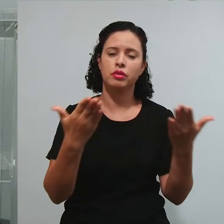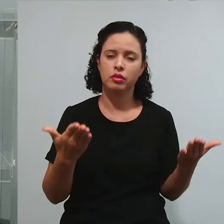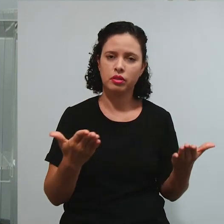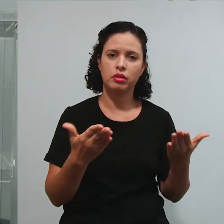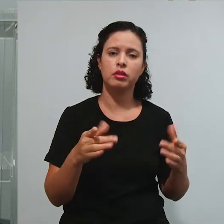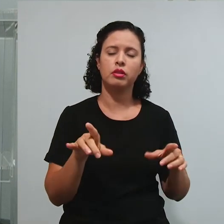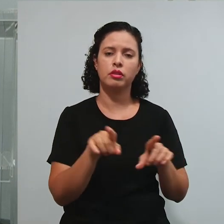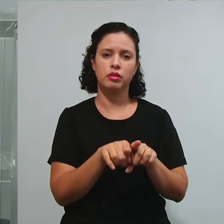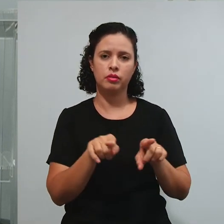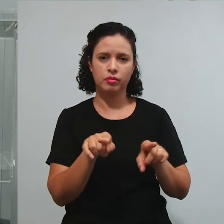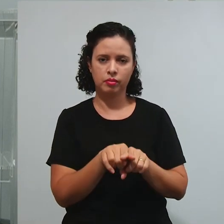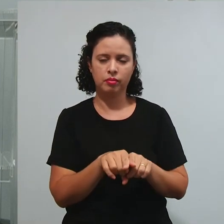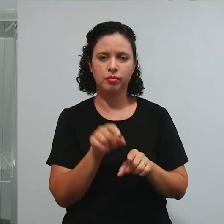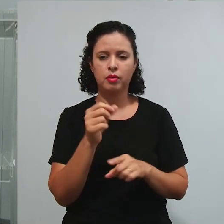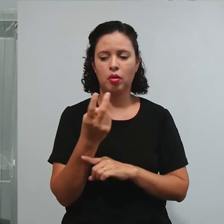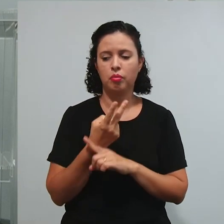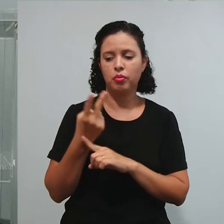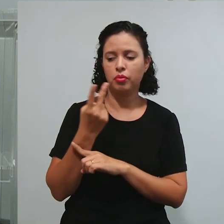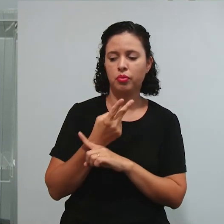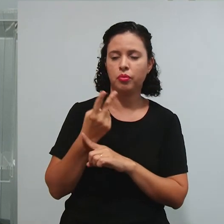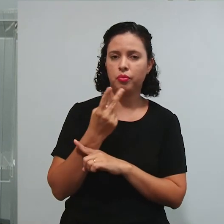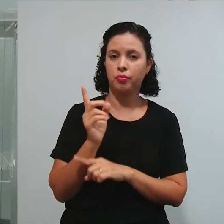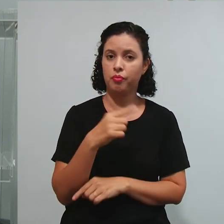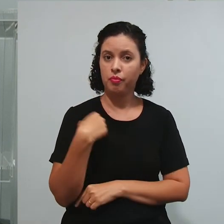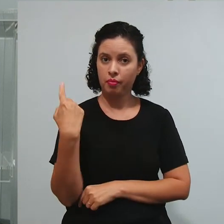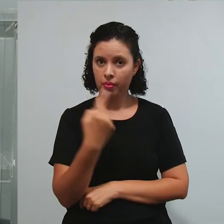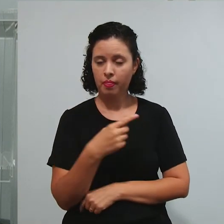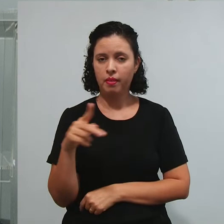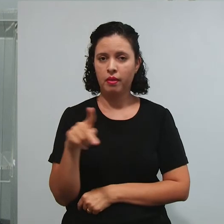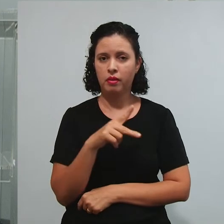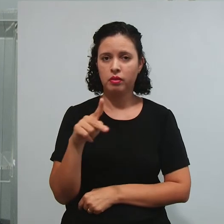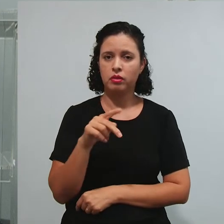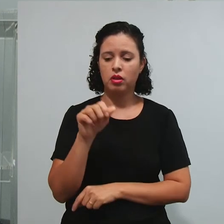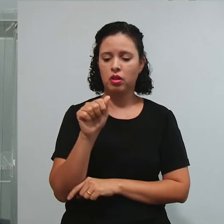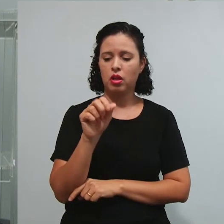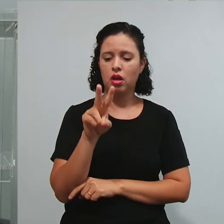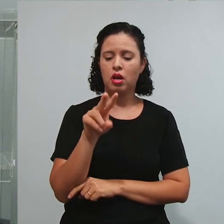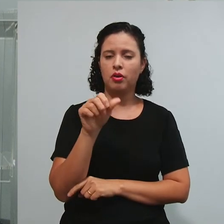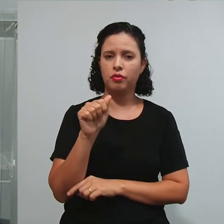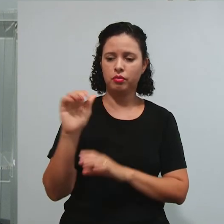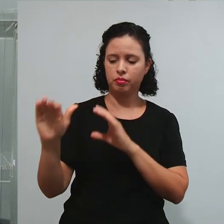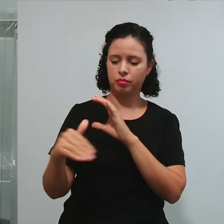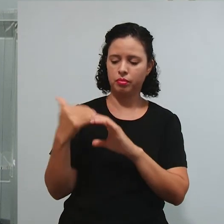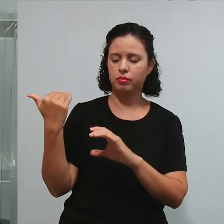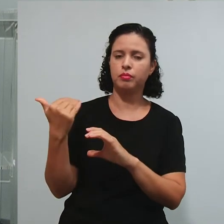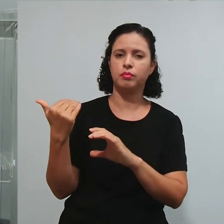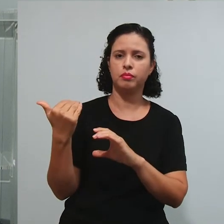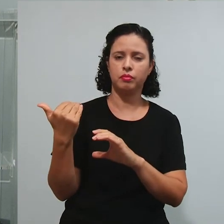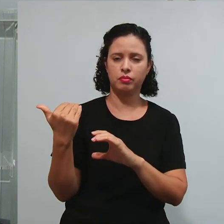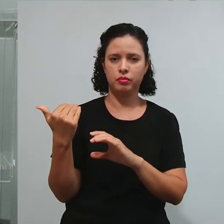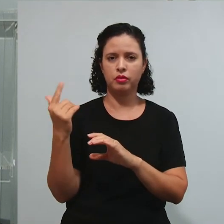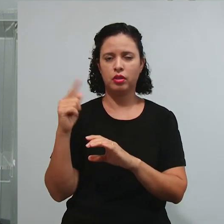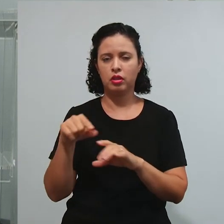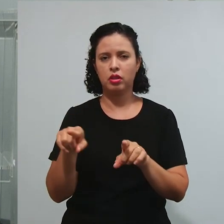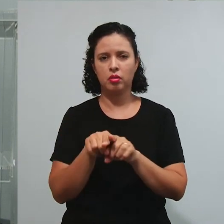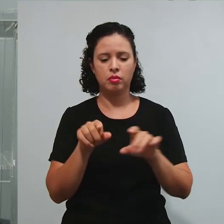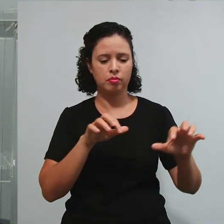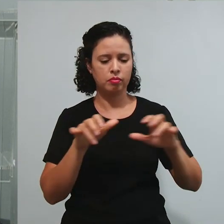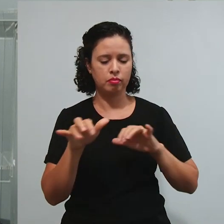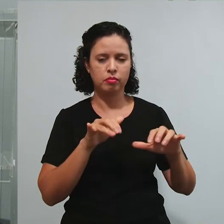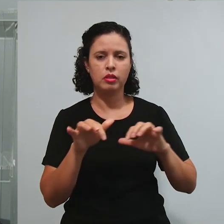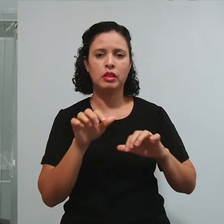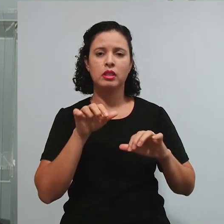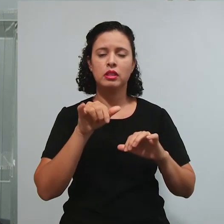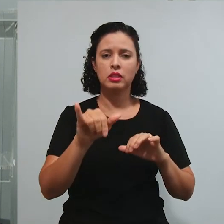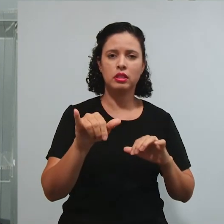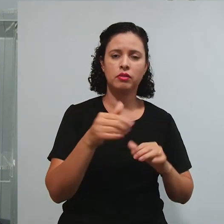E ainda busquem a gente, né, no AVA, mandando uma mensagem, participando dos fóruns,